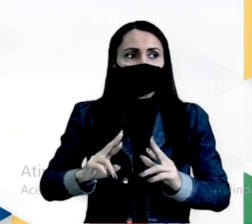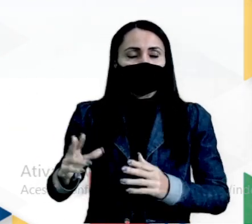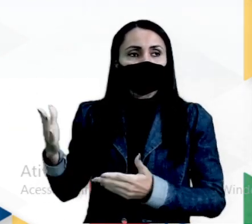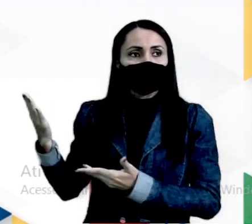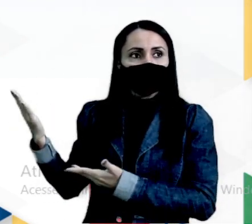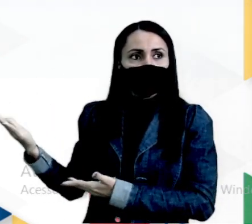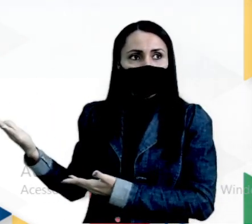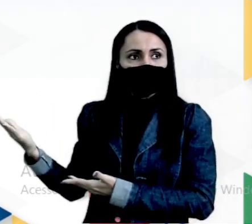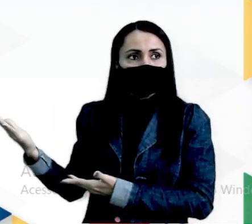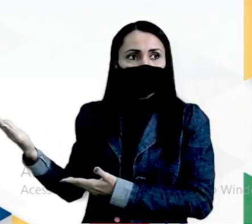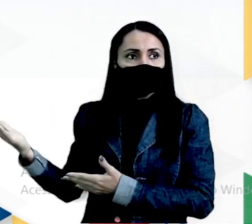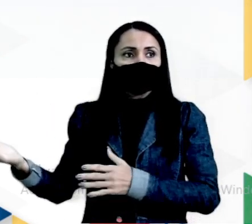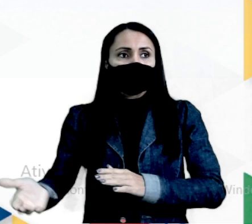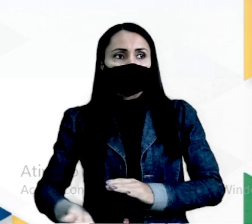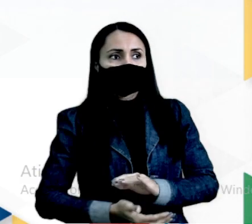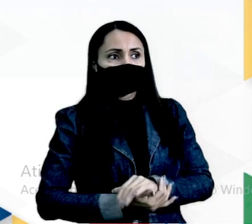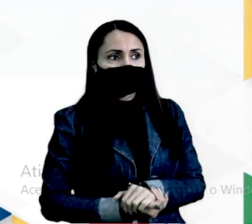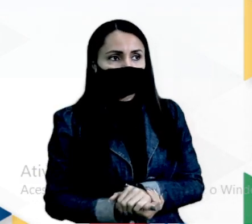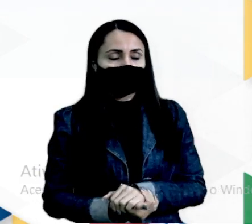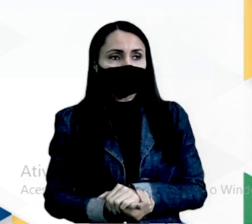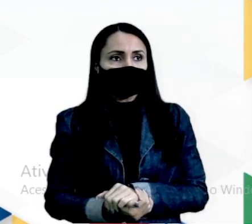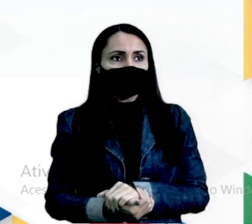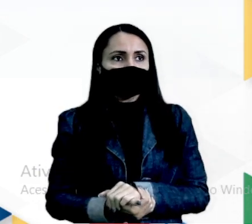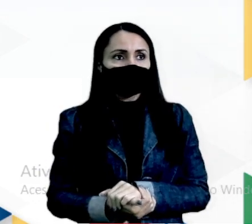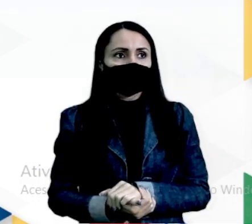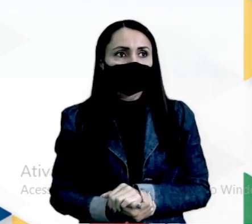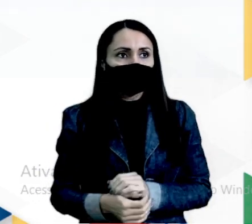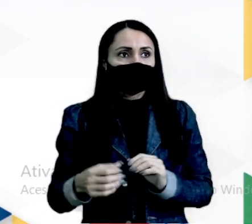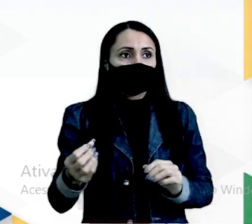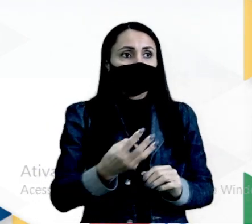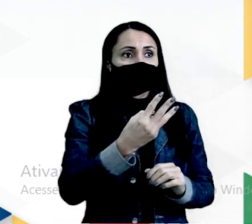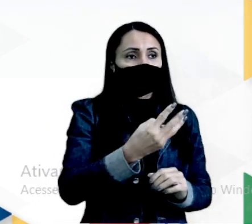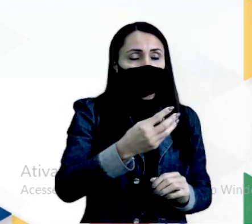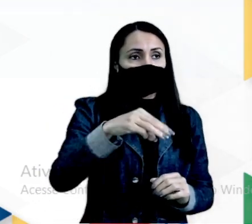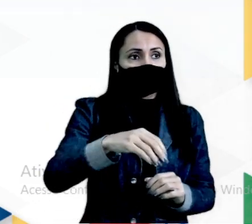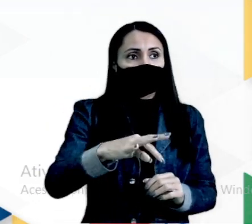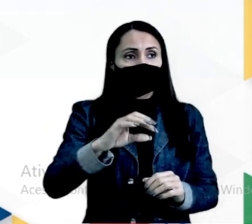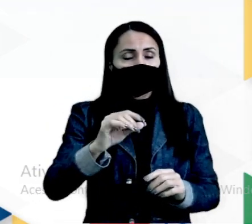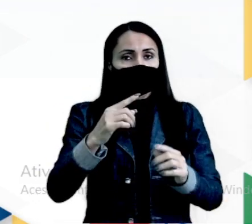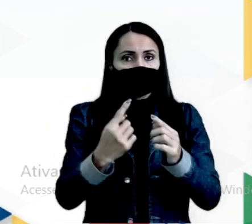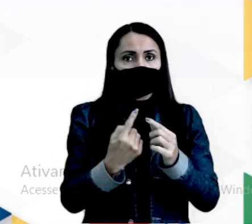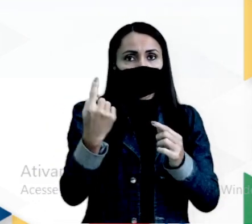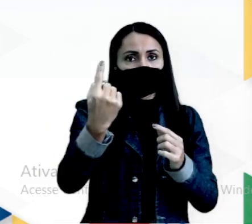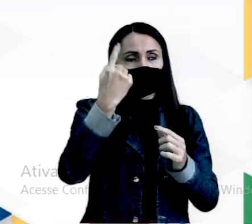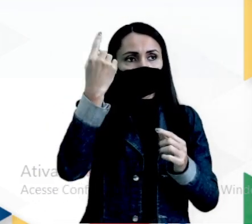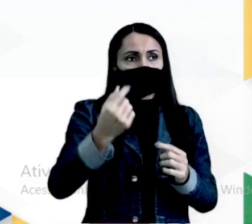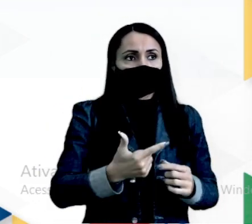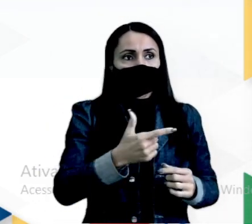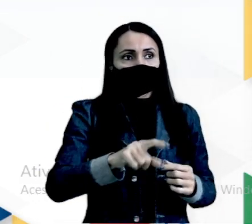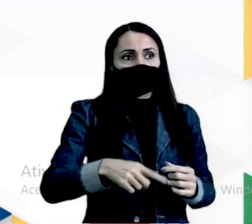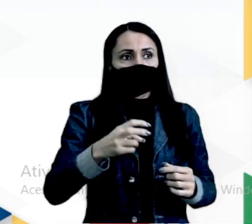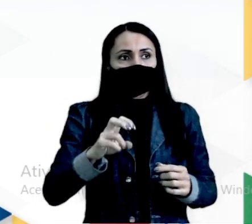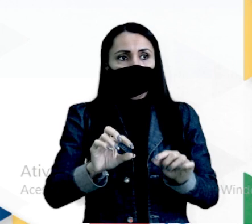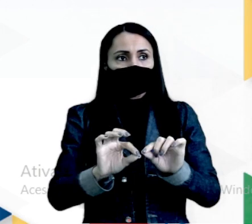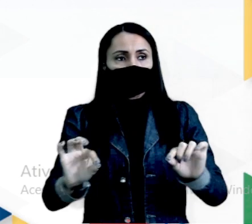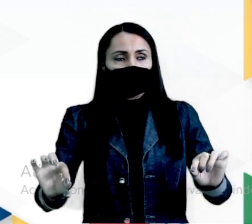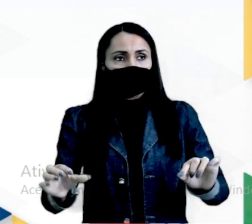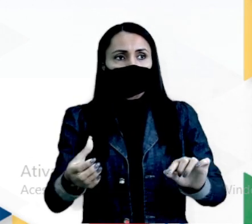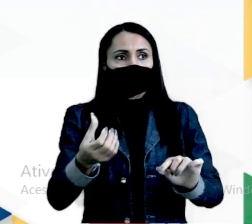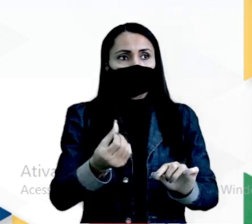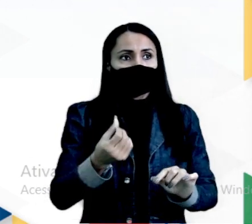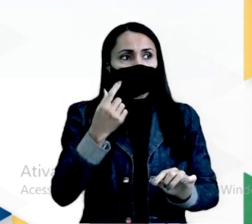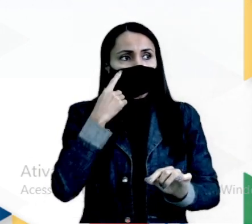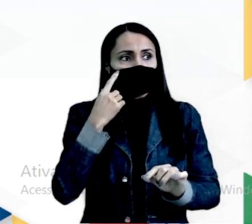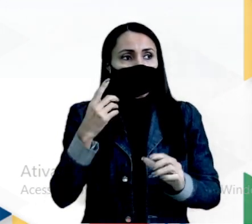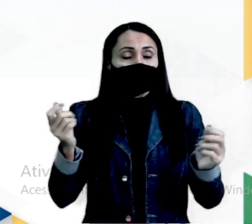o volume de um container cujas dimensões são 3 metros de altura, 2,5 de largura por 6 de comprimento. Qual é